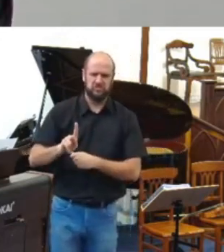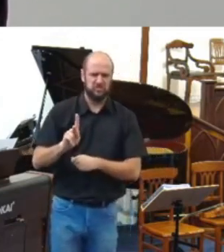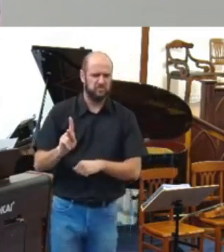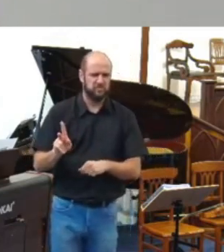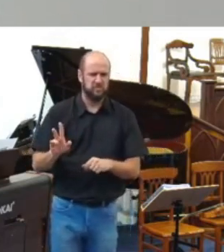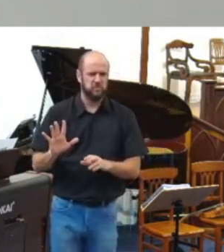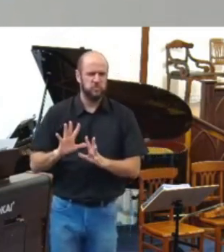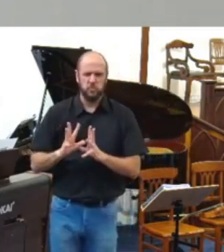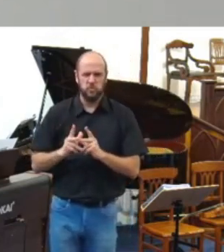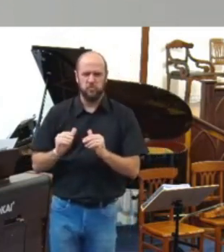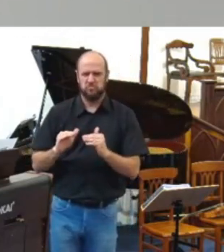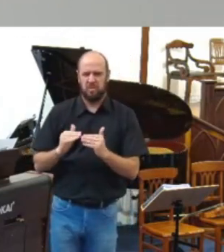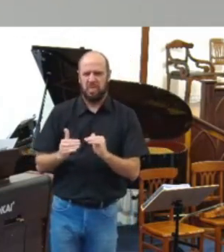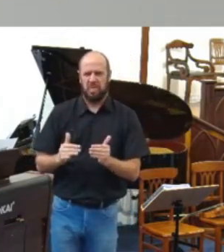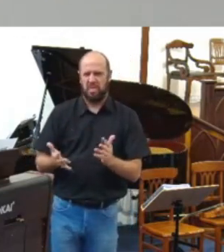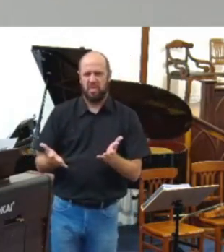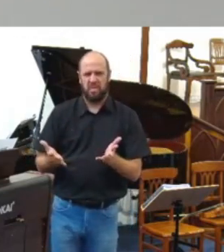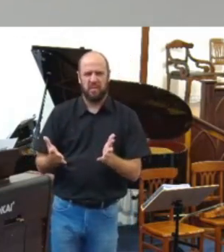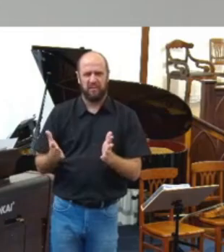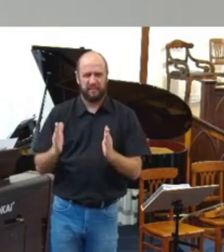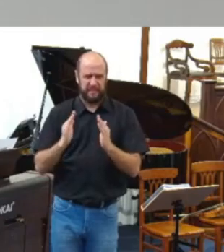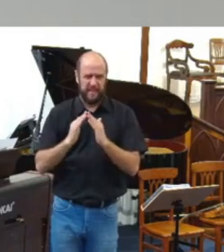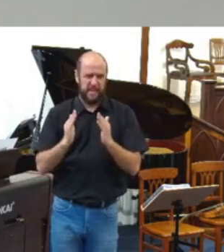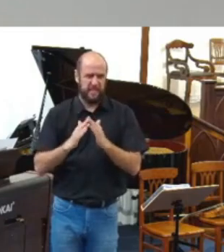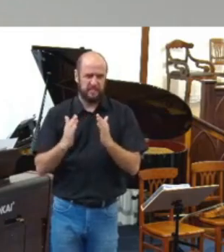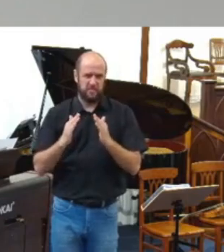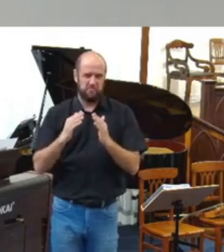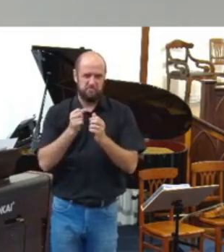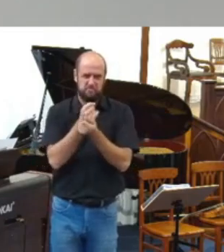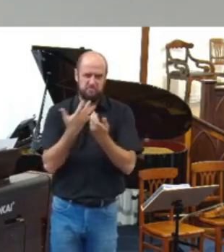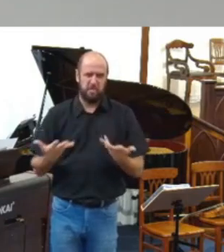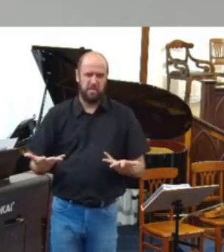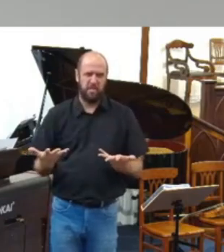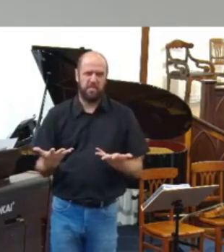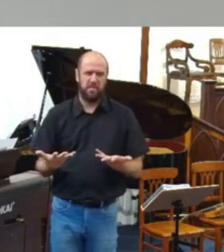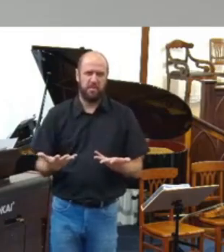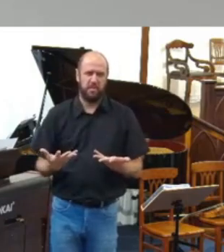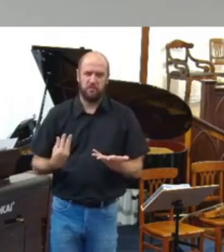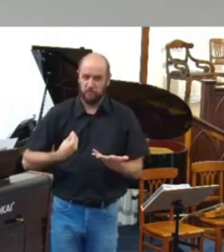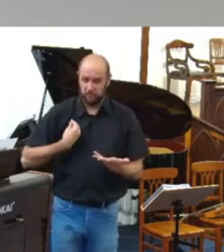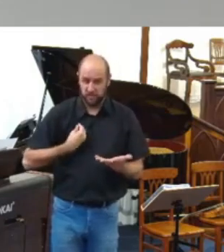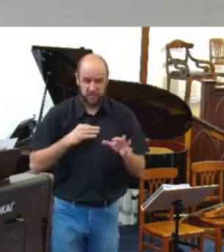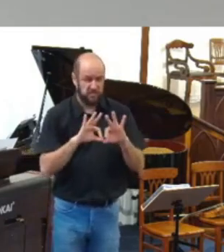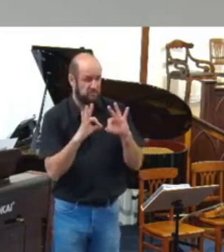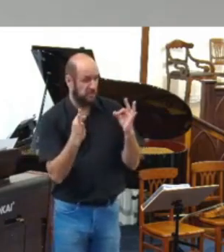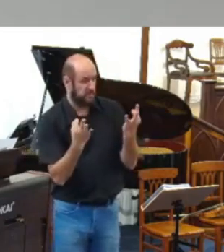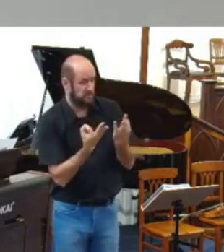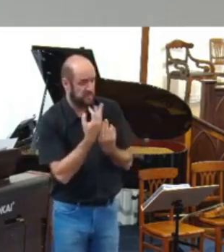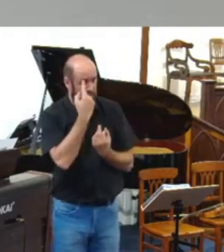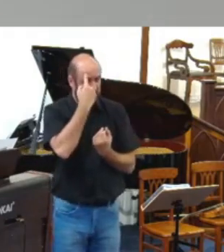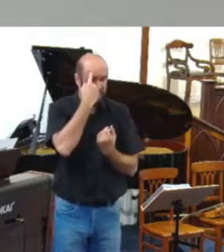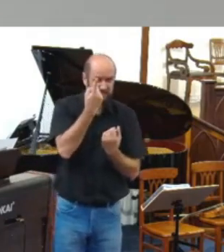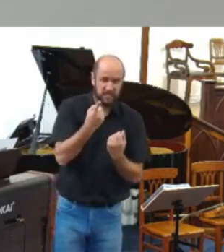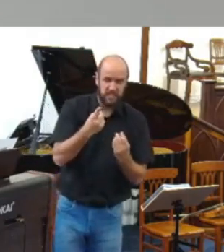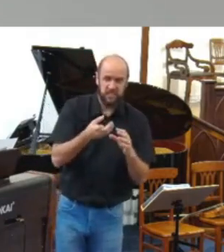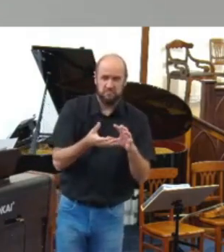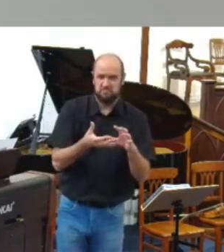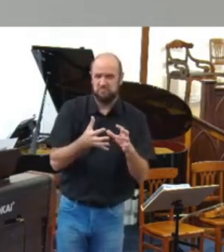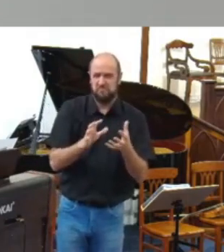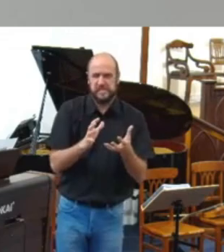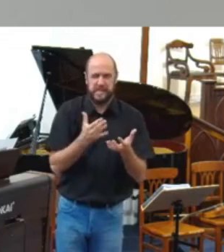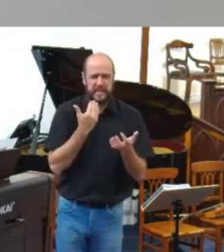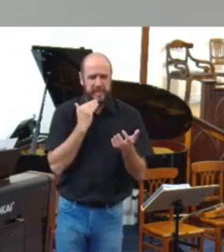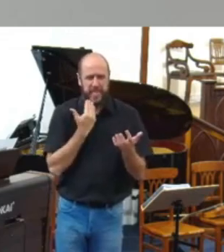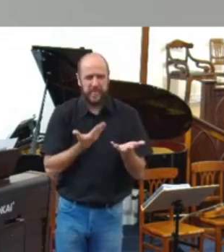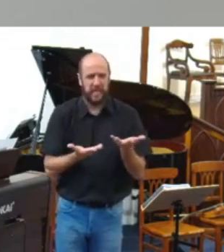tijolos estão todos desarrumados, não se constrói uma casa. Os conceitos de vida, de família estão todos desarrumados, desajeitados. Não tem